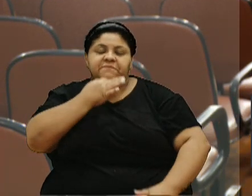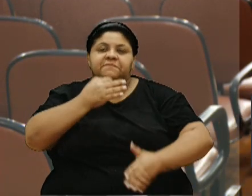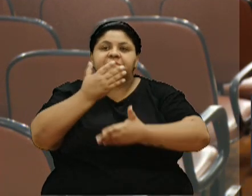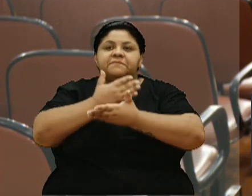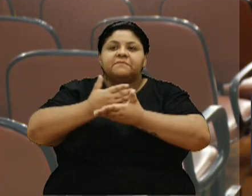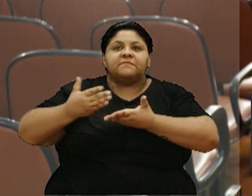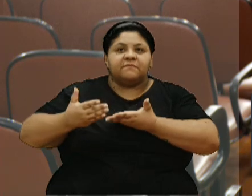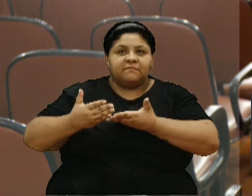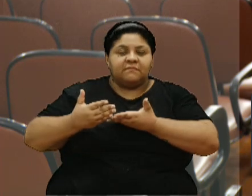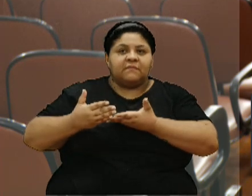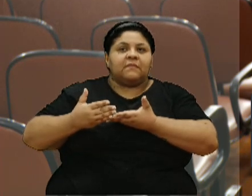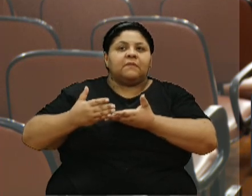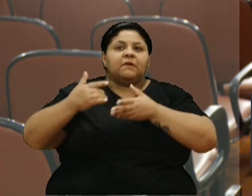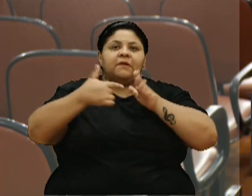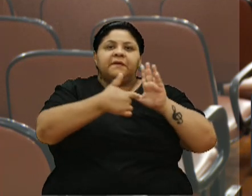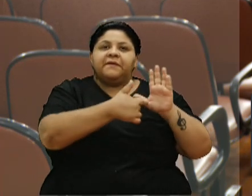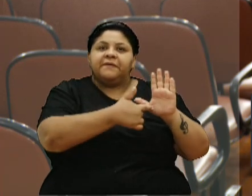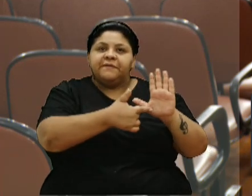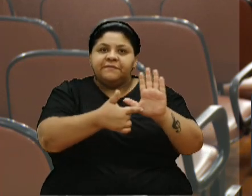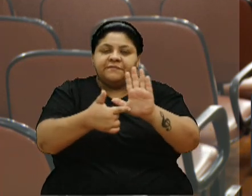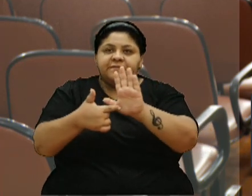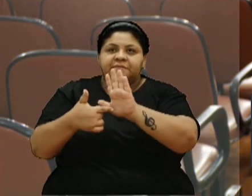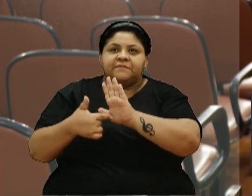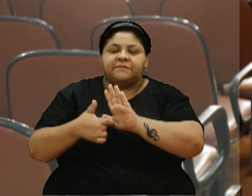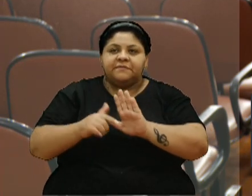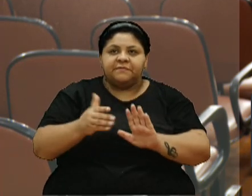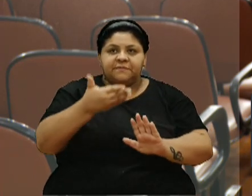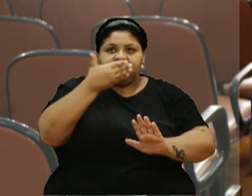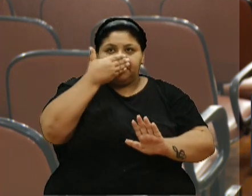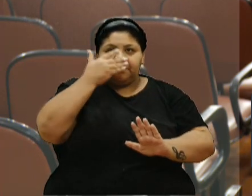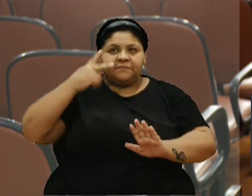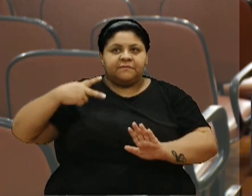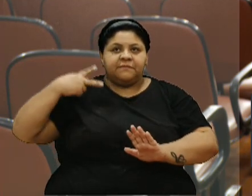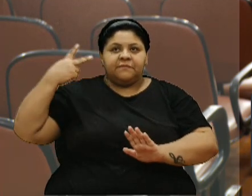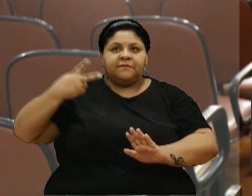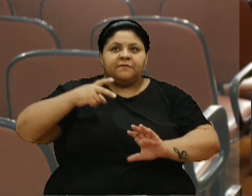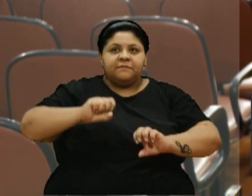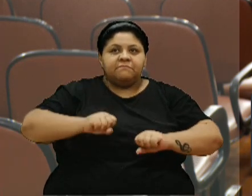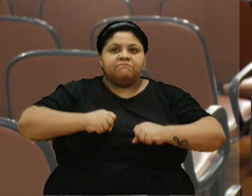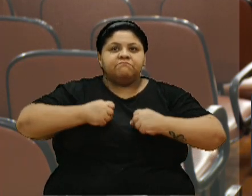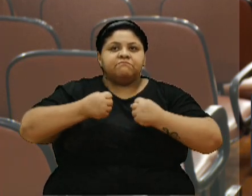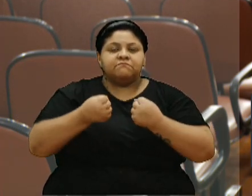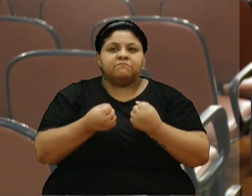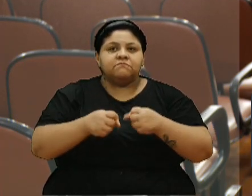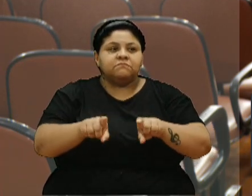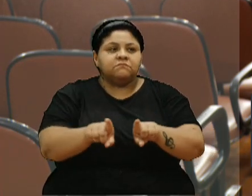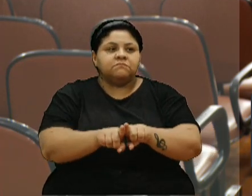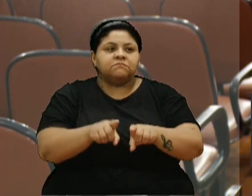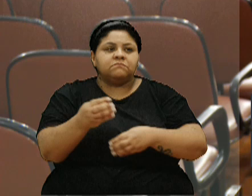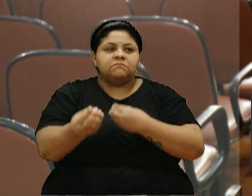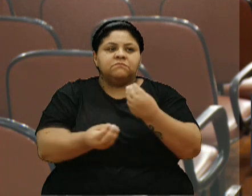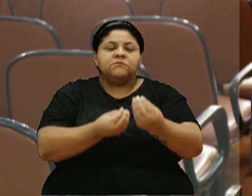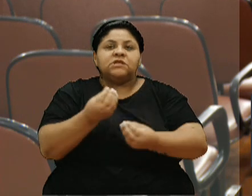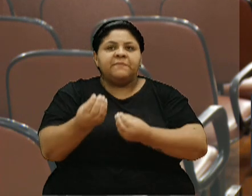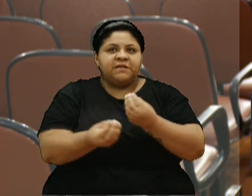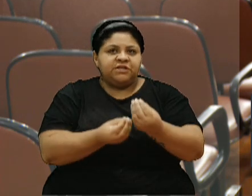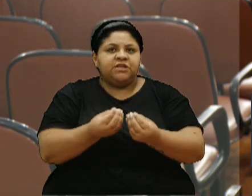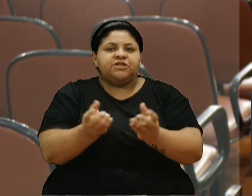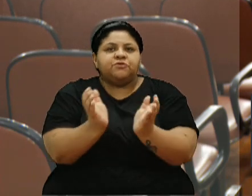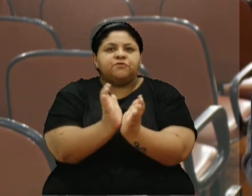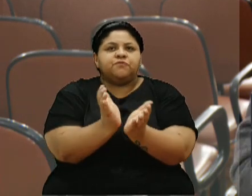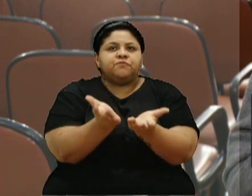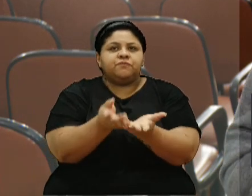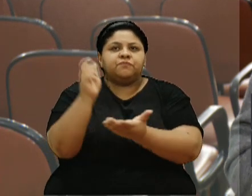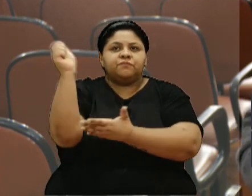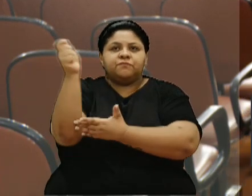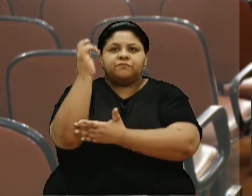de agora, a gente passa a transmitir a Frente Parlamentar em Defesa da Saúde Mental, junto com o Fórum Gaúcho de Saúde Mental,